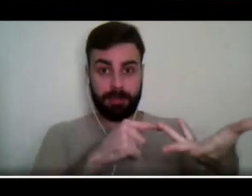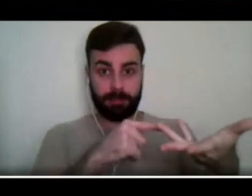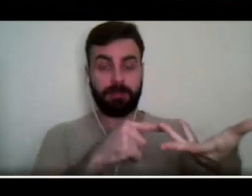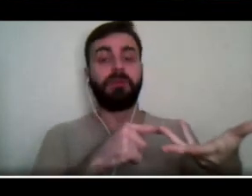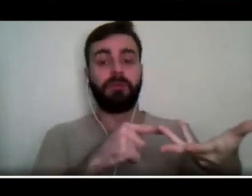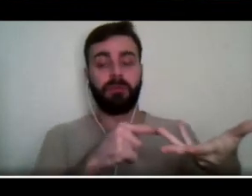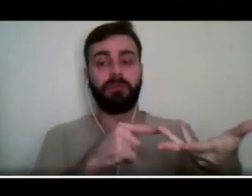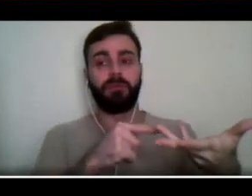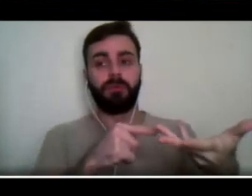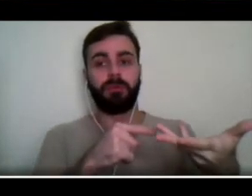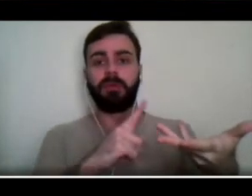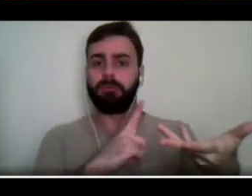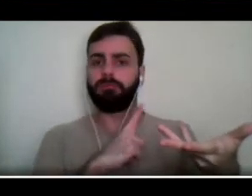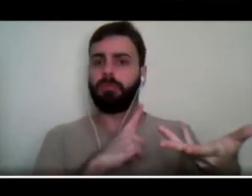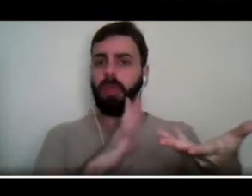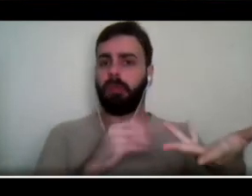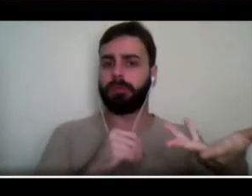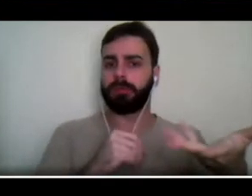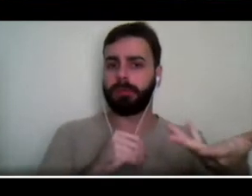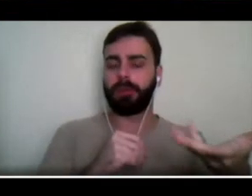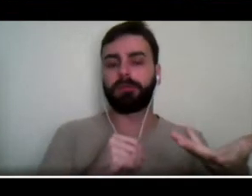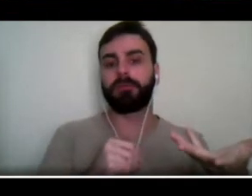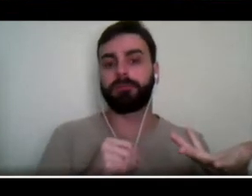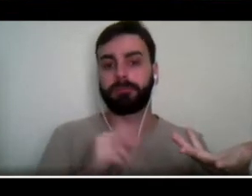aceleração, né? E ela